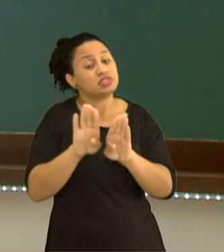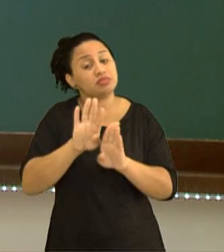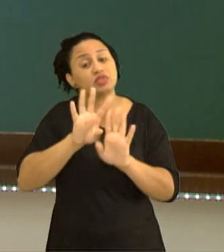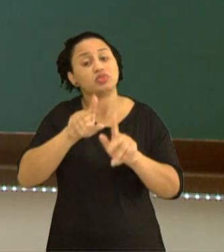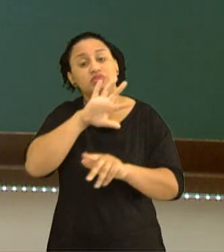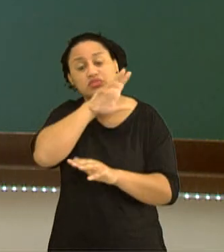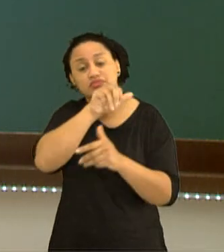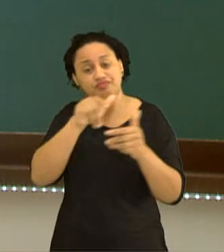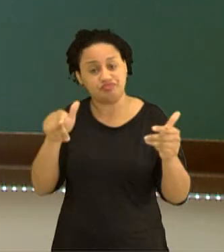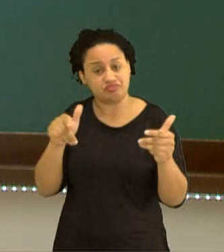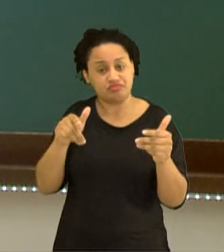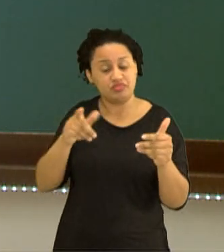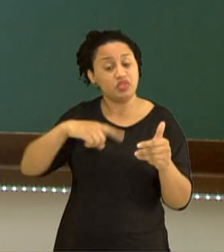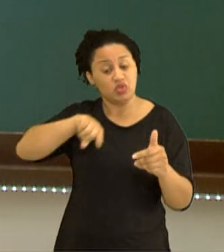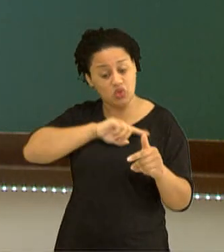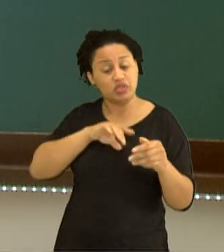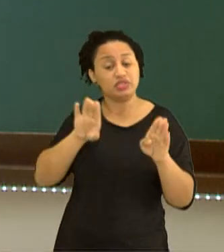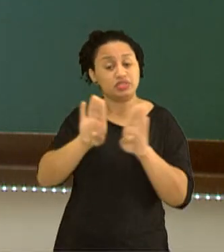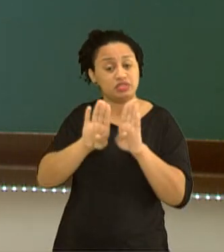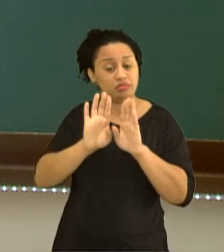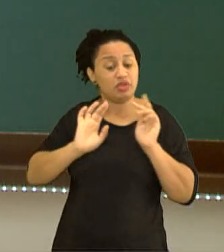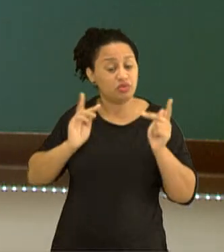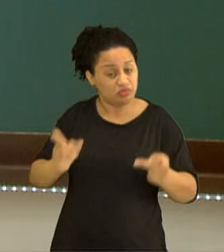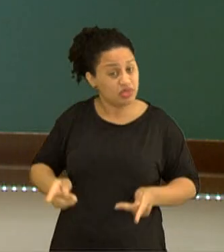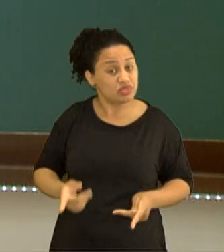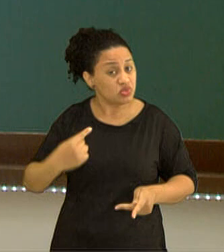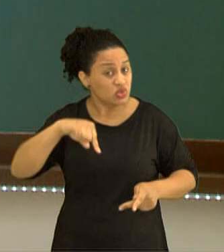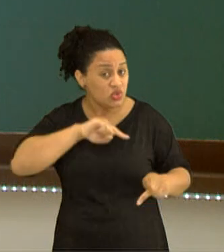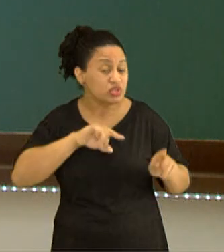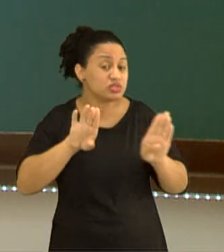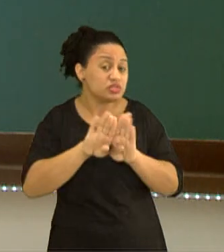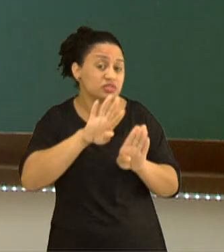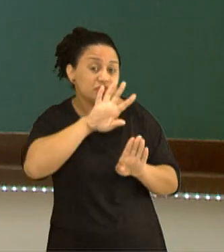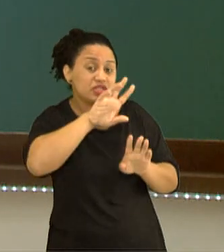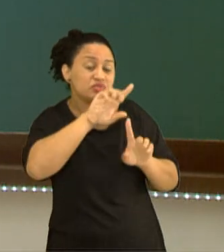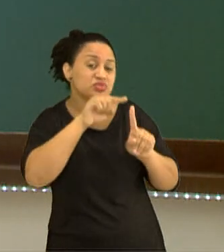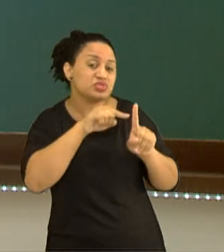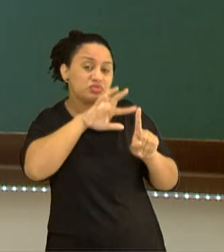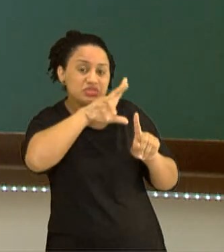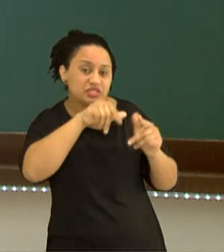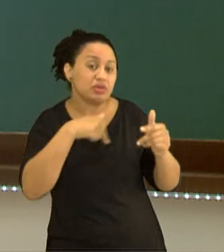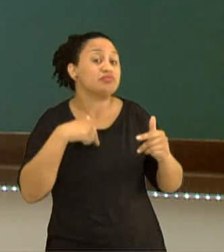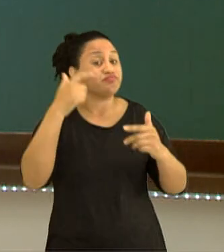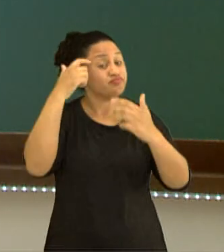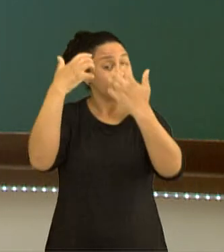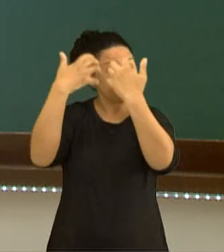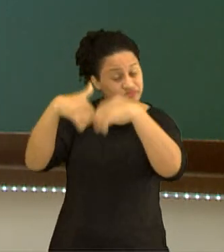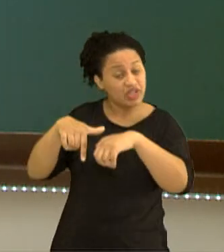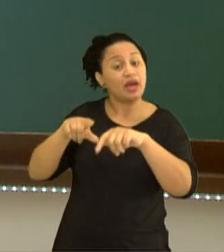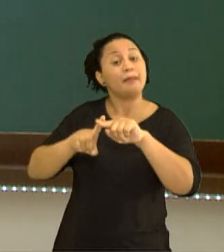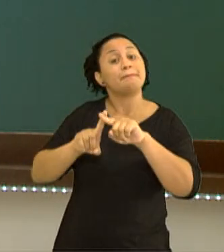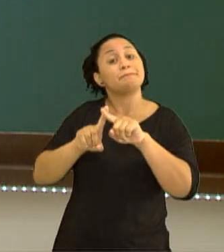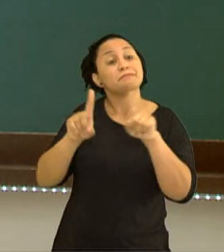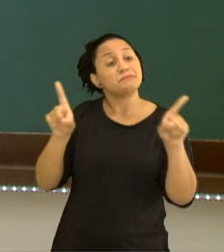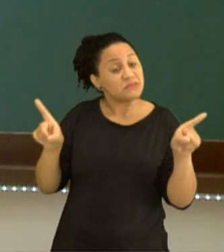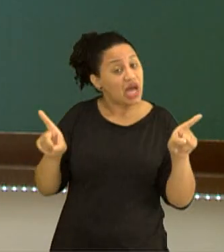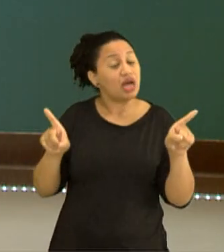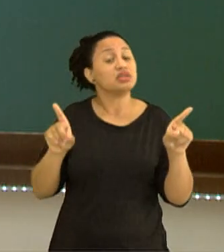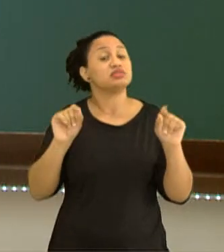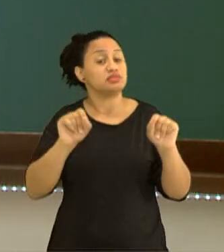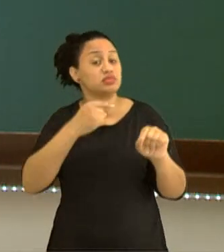humano. Nós somos animais. Animais, ainda que racionais, pode ter controvérsia sobre isso, somos